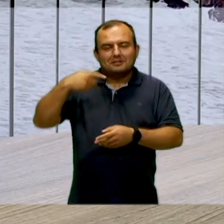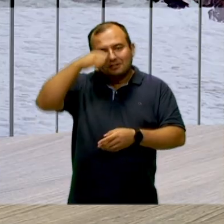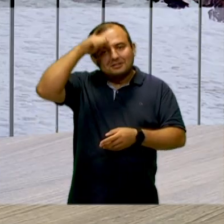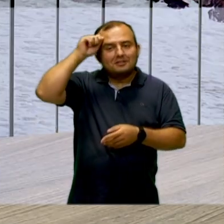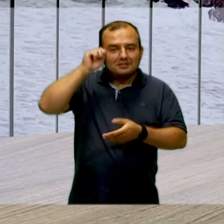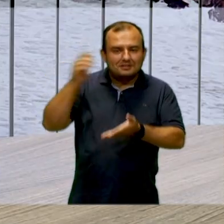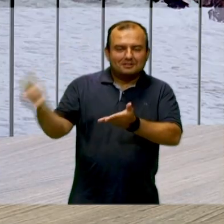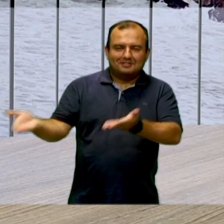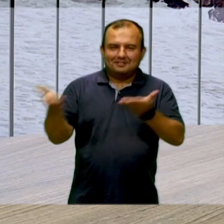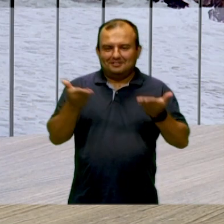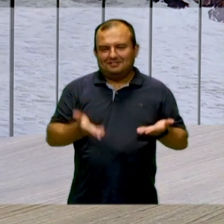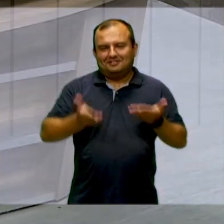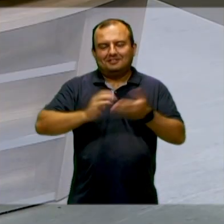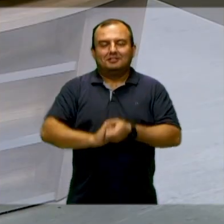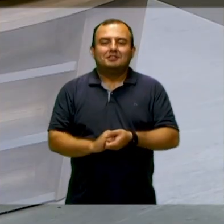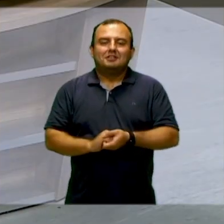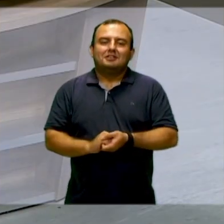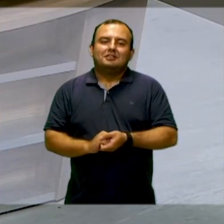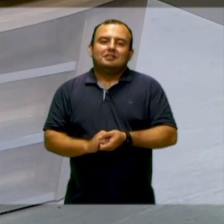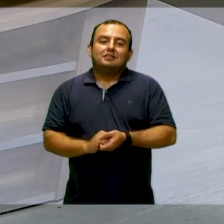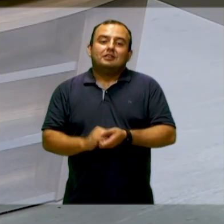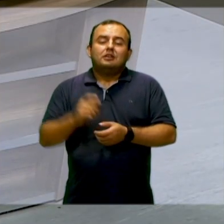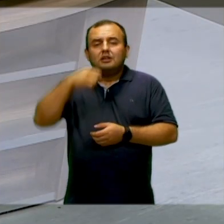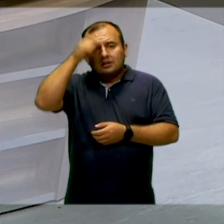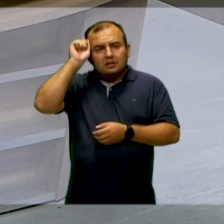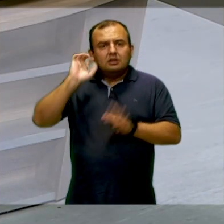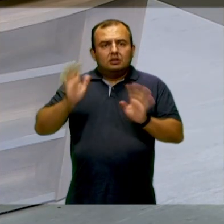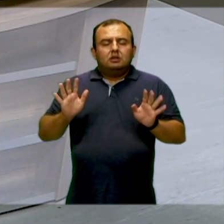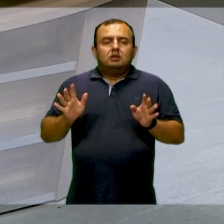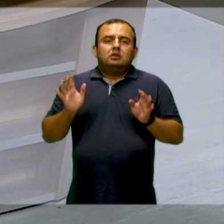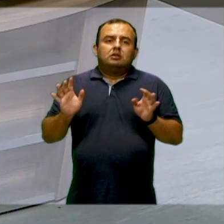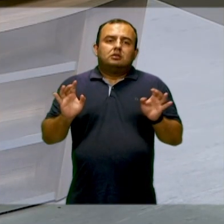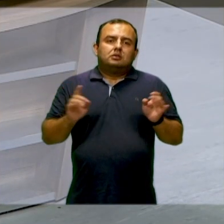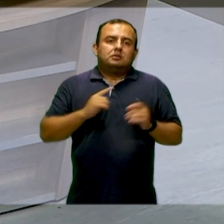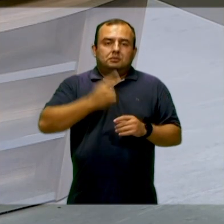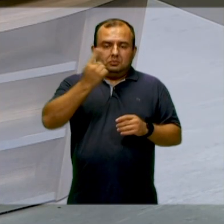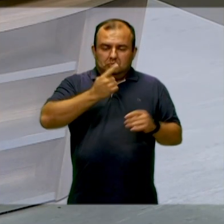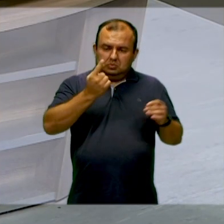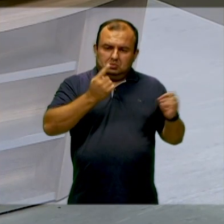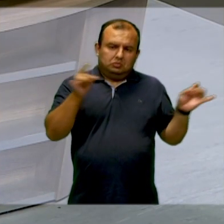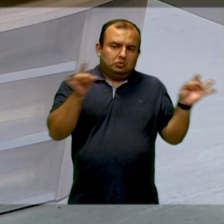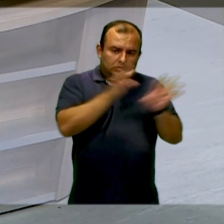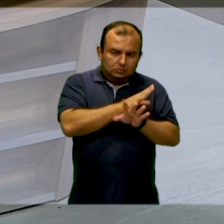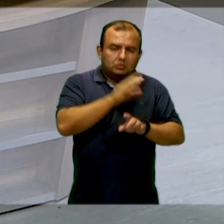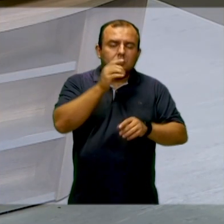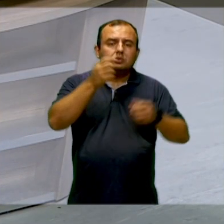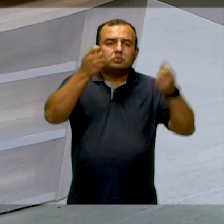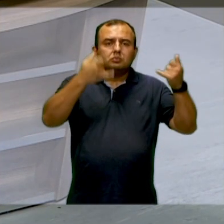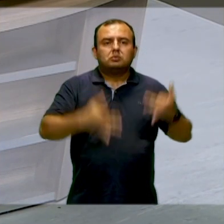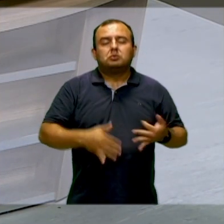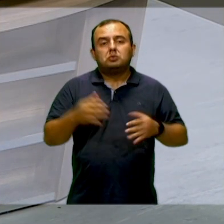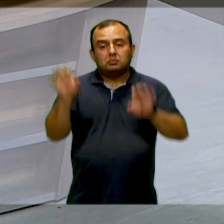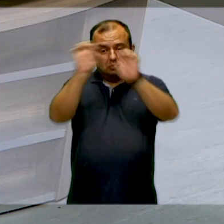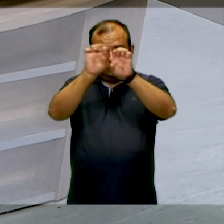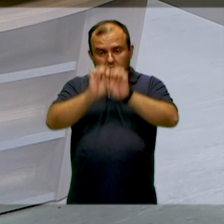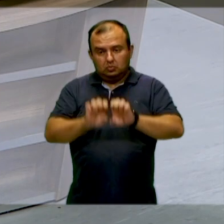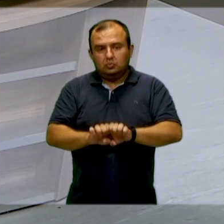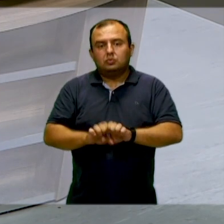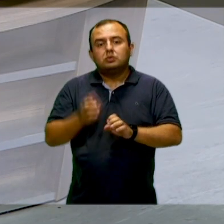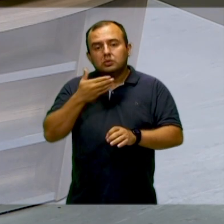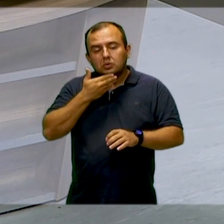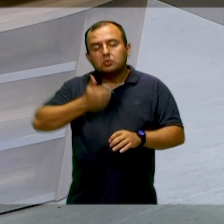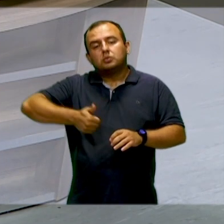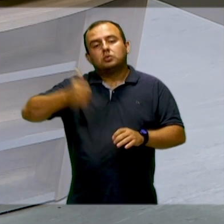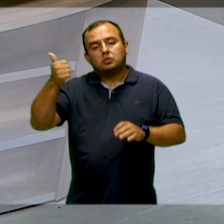Carolina Martins. Ana, a gente terminou o primeiro bloco falando da questão da estrutura,